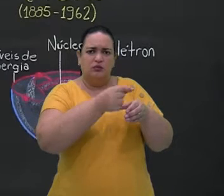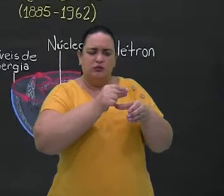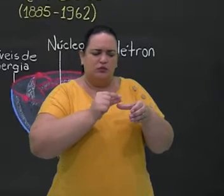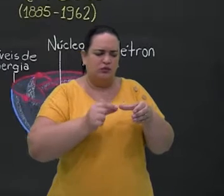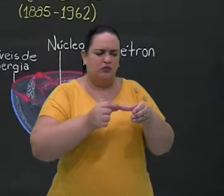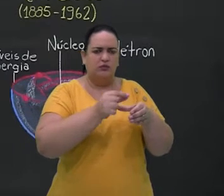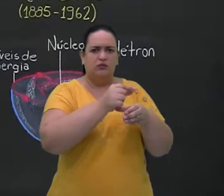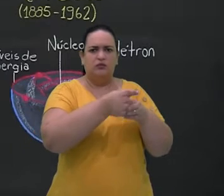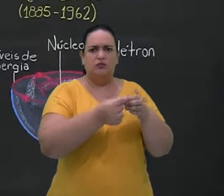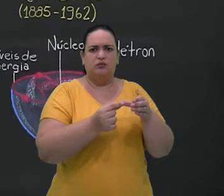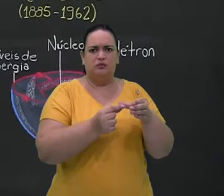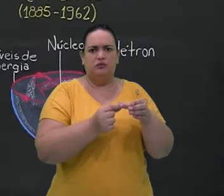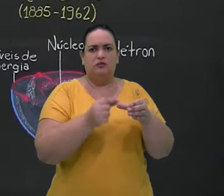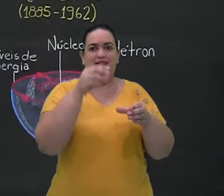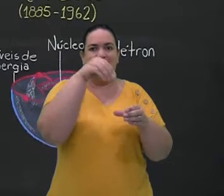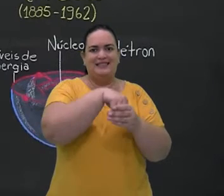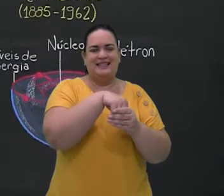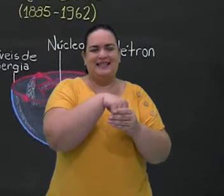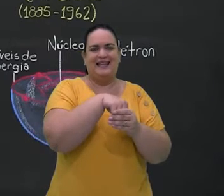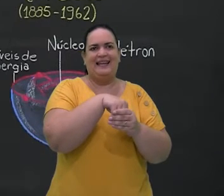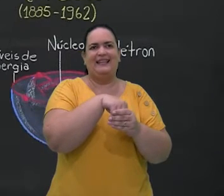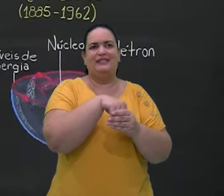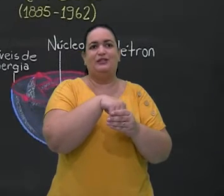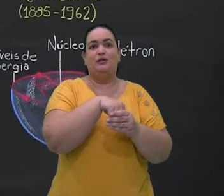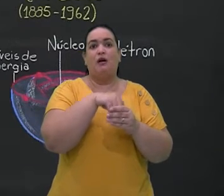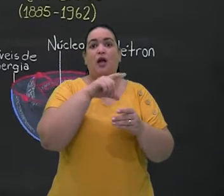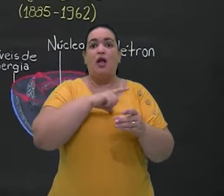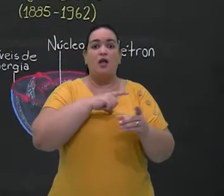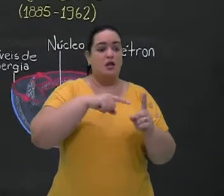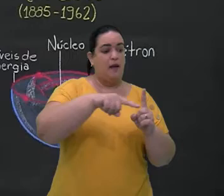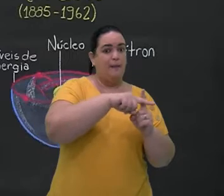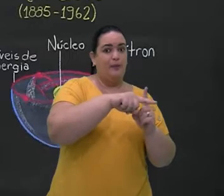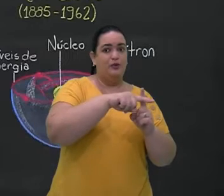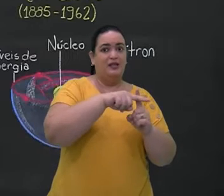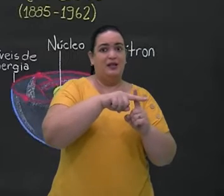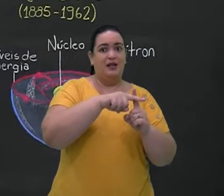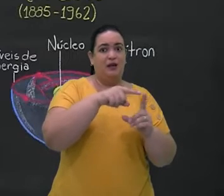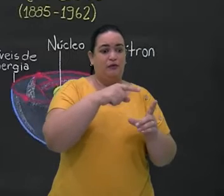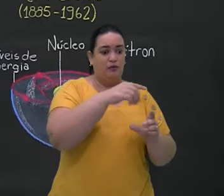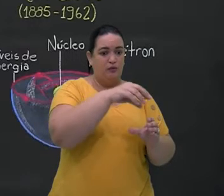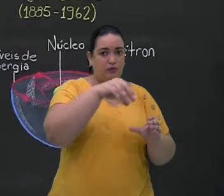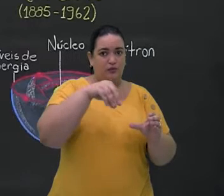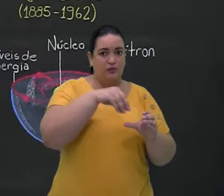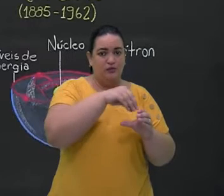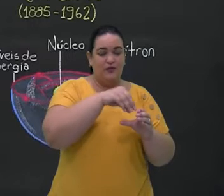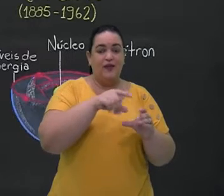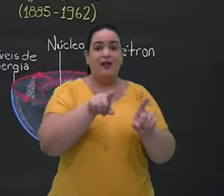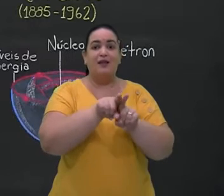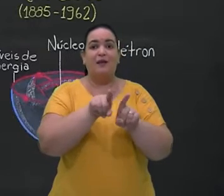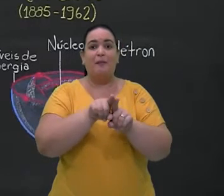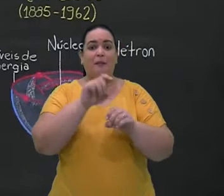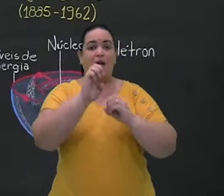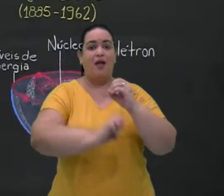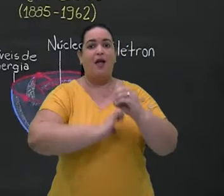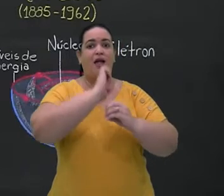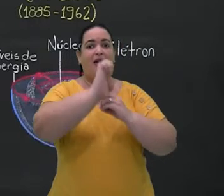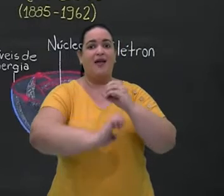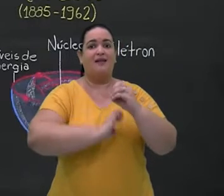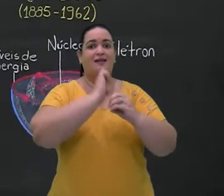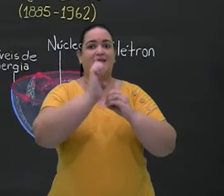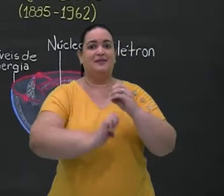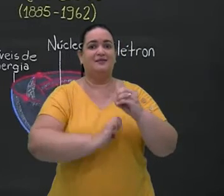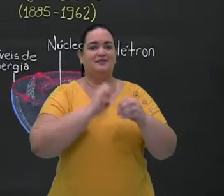esses sinaizinhos de positivo, tá? E com os elétrons distribuídos aqui dentro de maneira